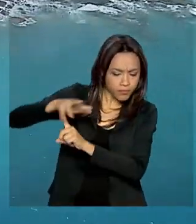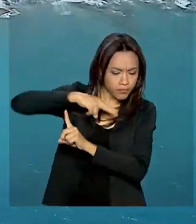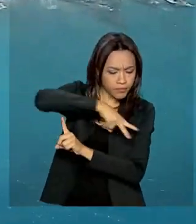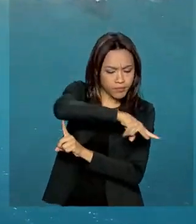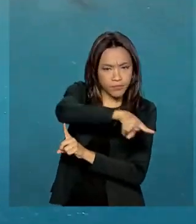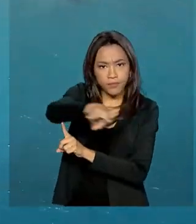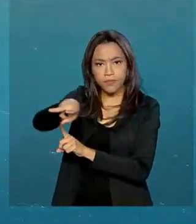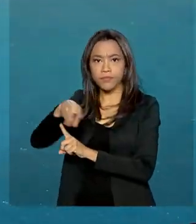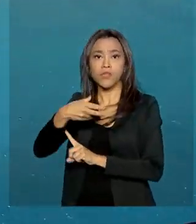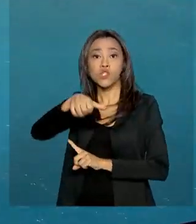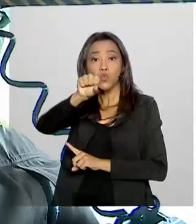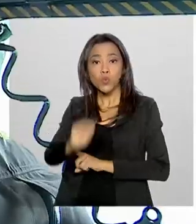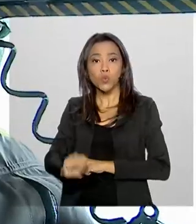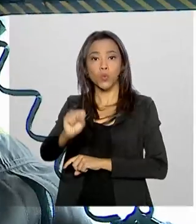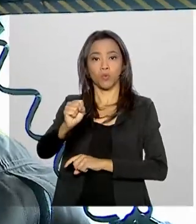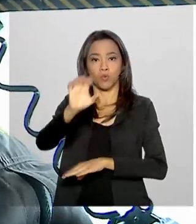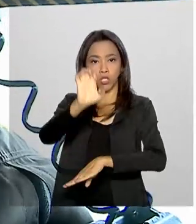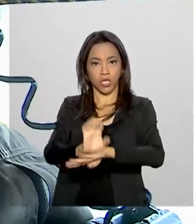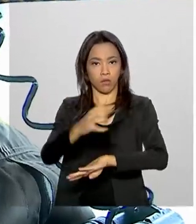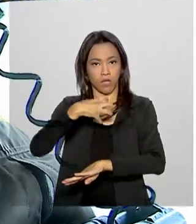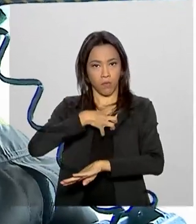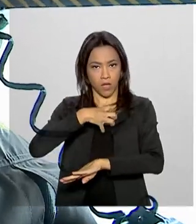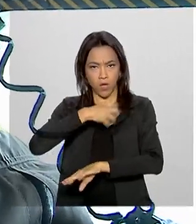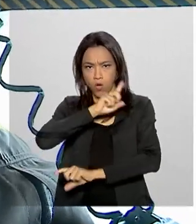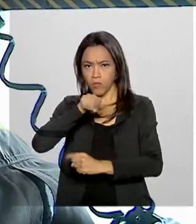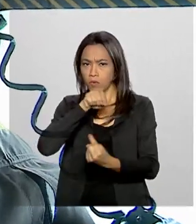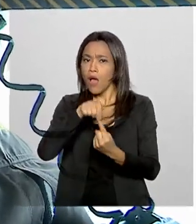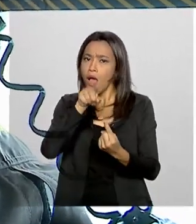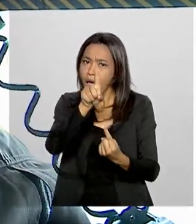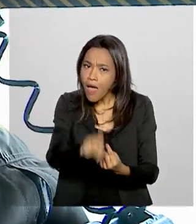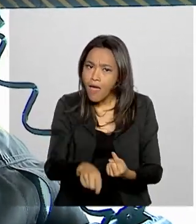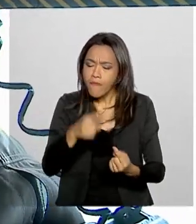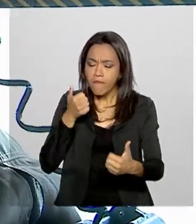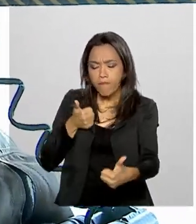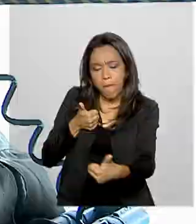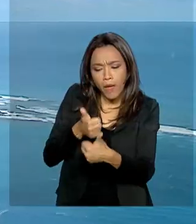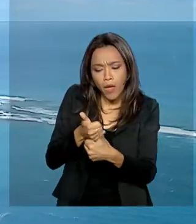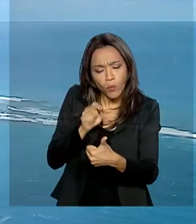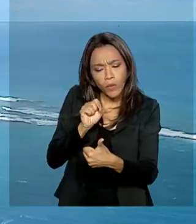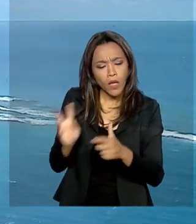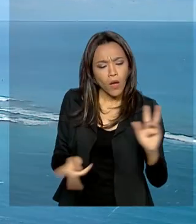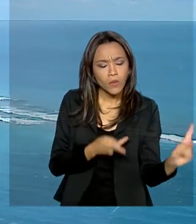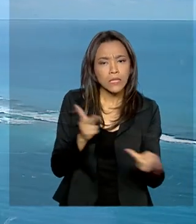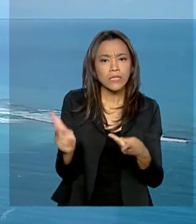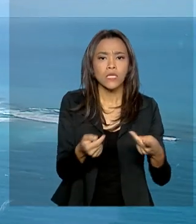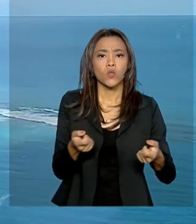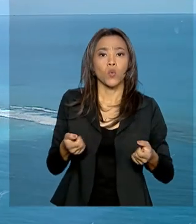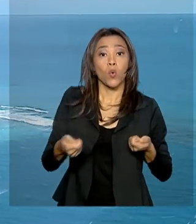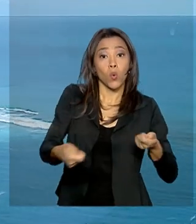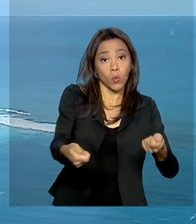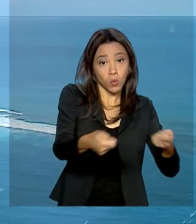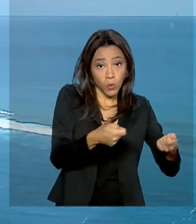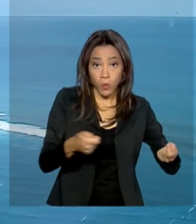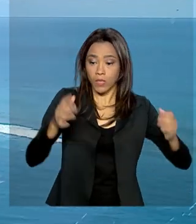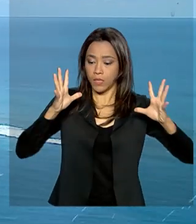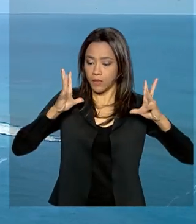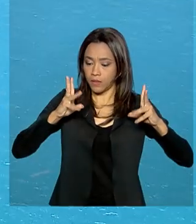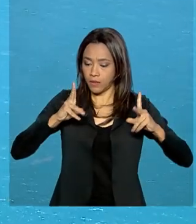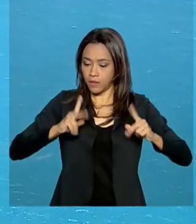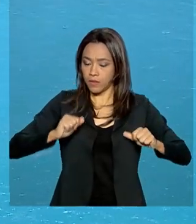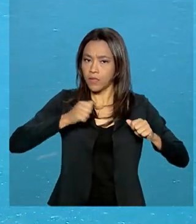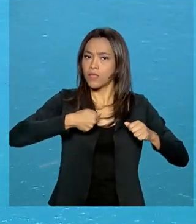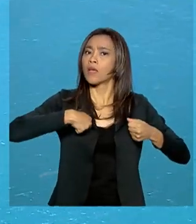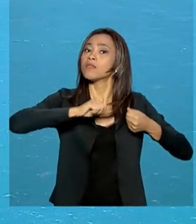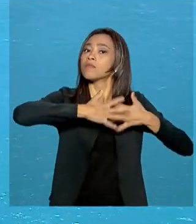Bahia, na manhã do último domingo. A ideia é acompanhar de perto como está sendo feito o monitoramento e limpeza das